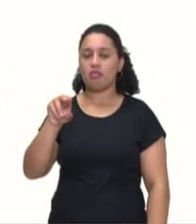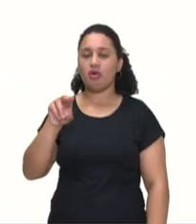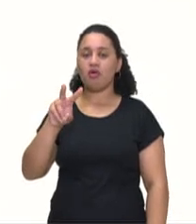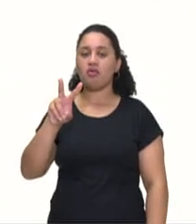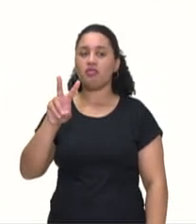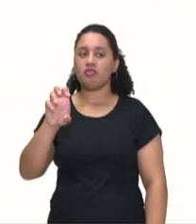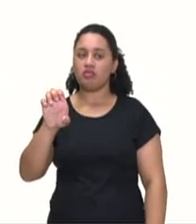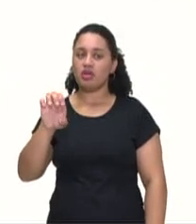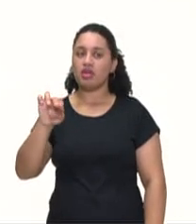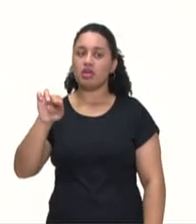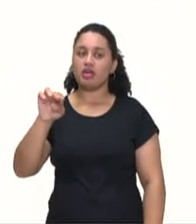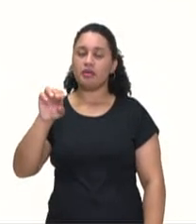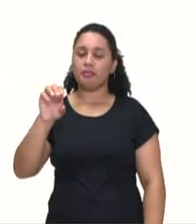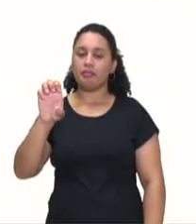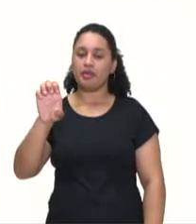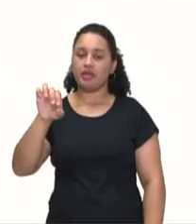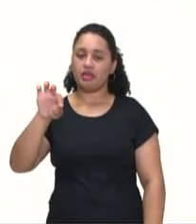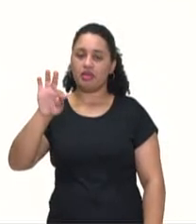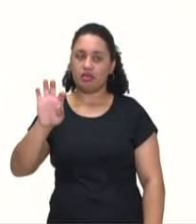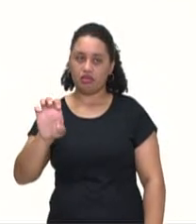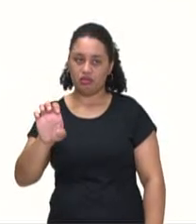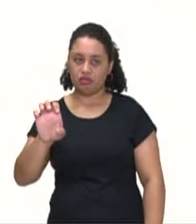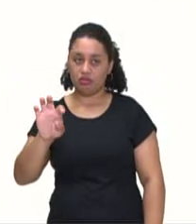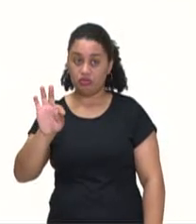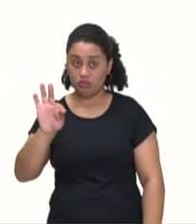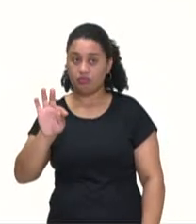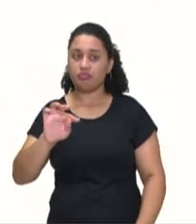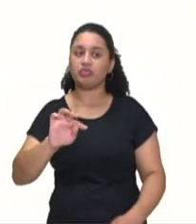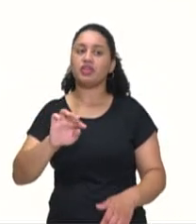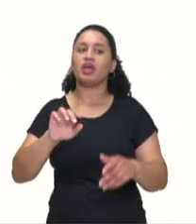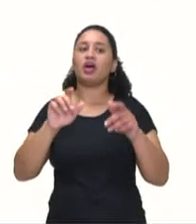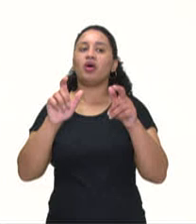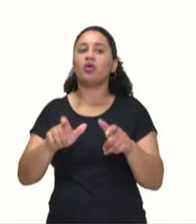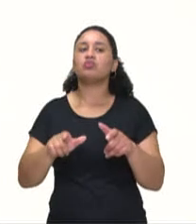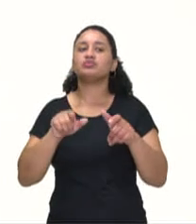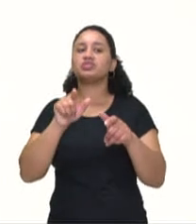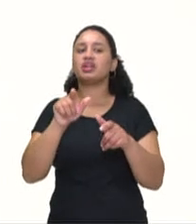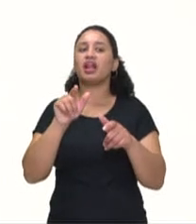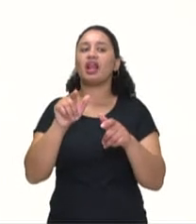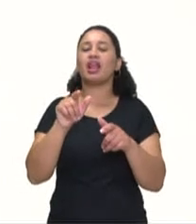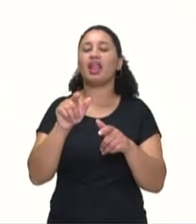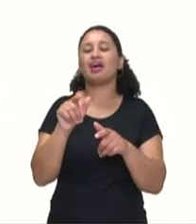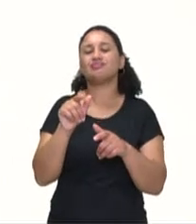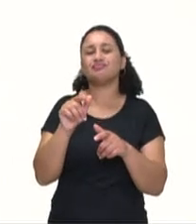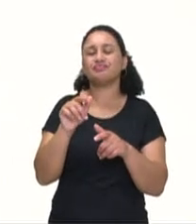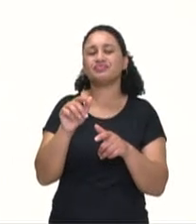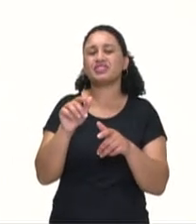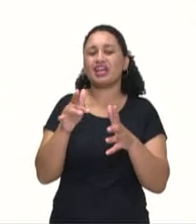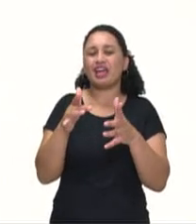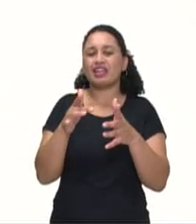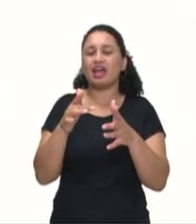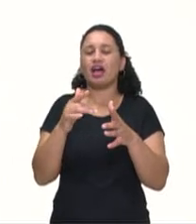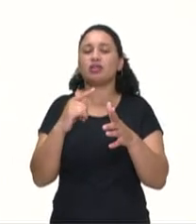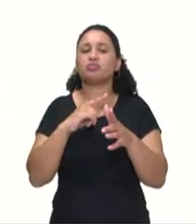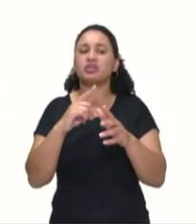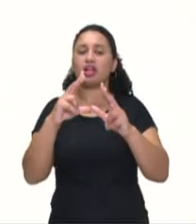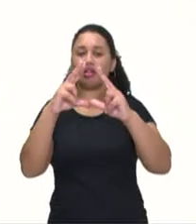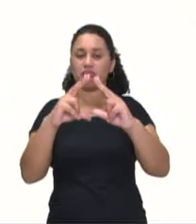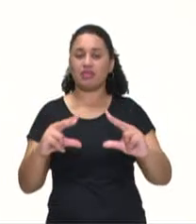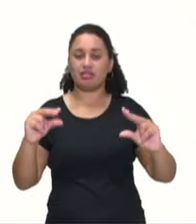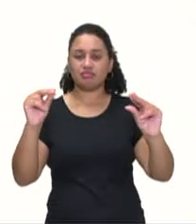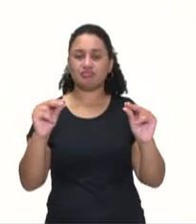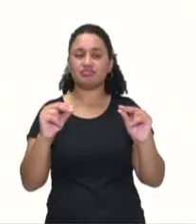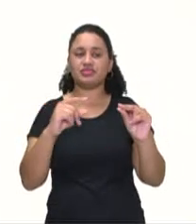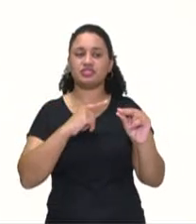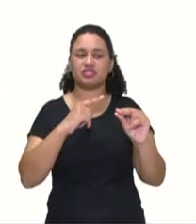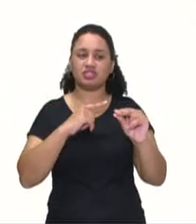galeria parisiense Denise René, com obras de artistas de diferentes gerações. Ali, então,